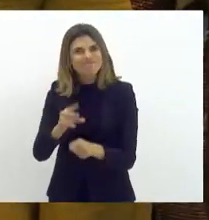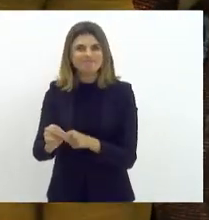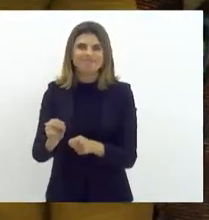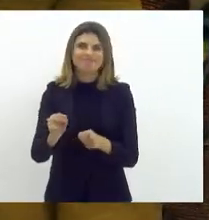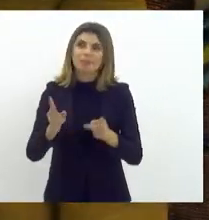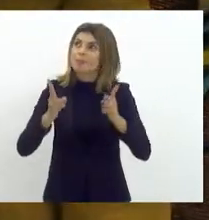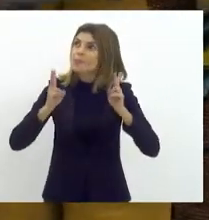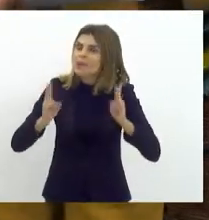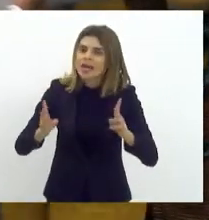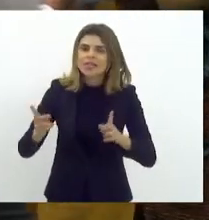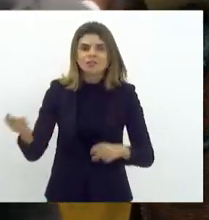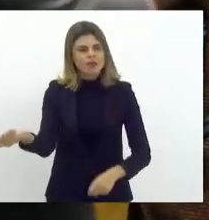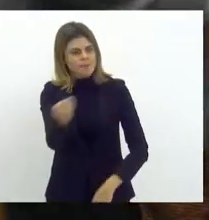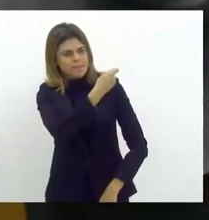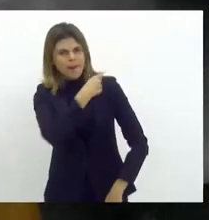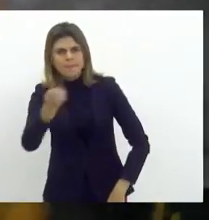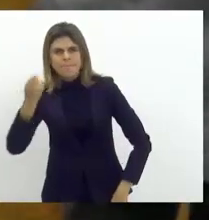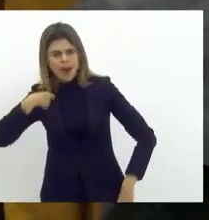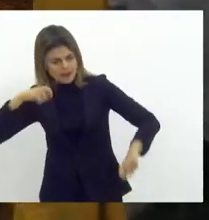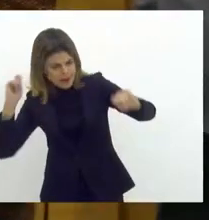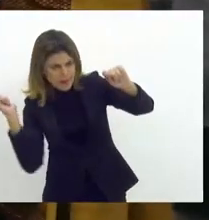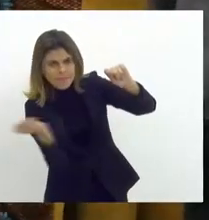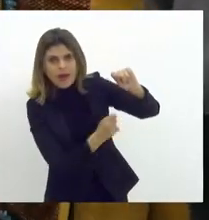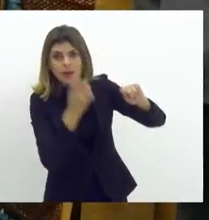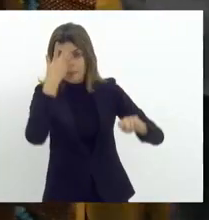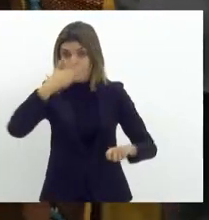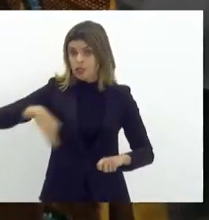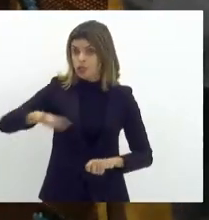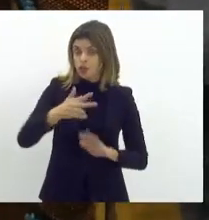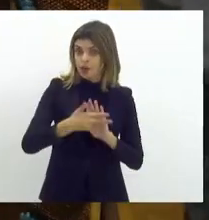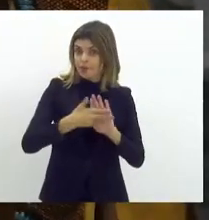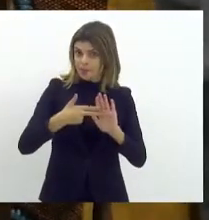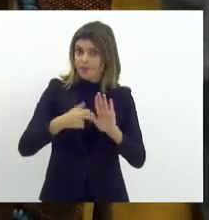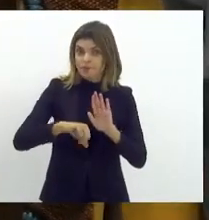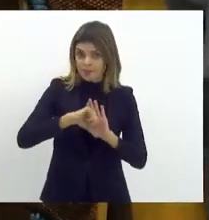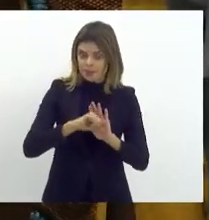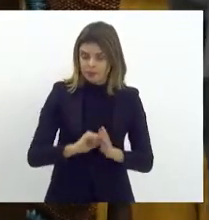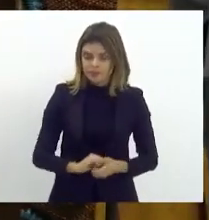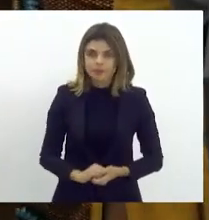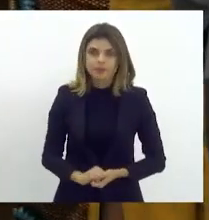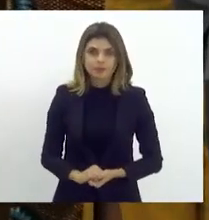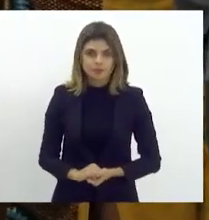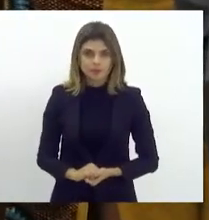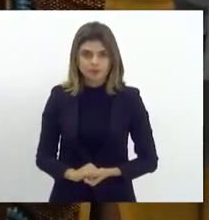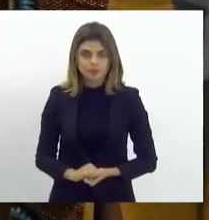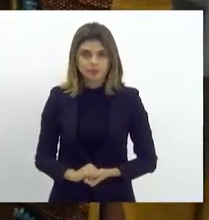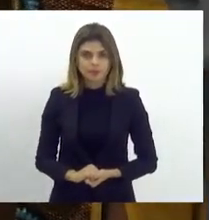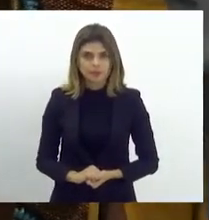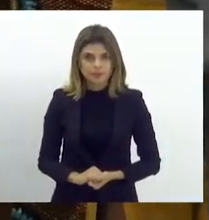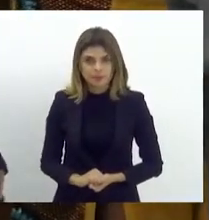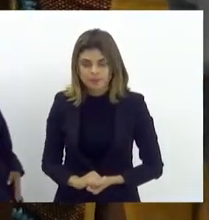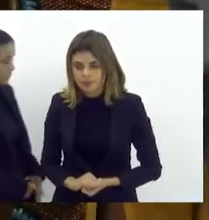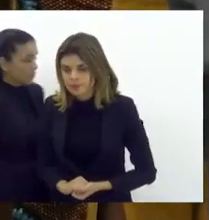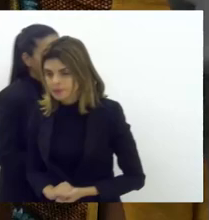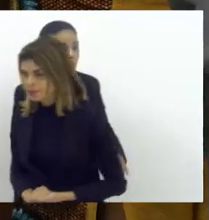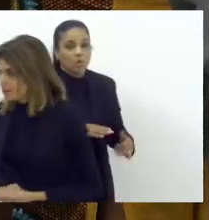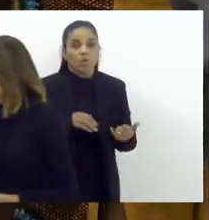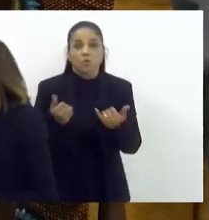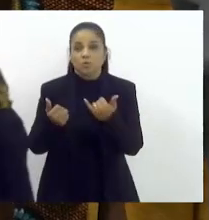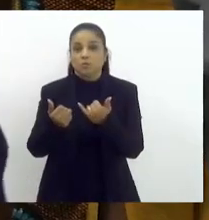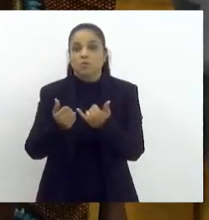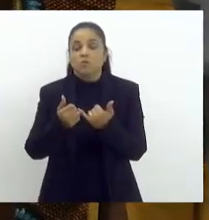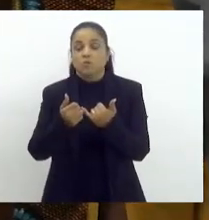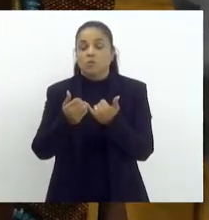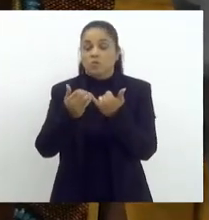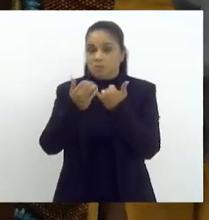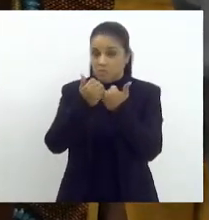a tortura de reconhecimento das vítimas o inepac no Instituto Estadual do patrimônio tombou a casa da Morte